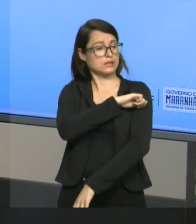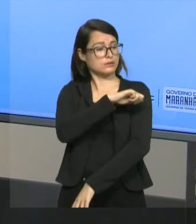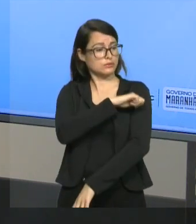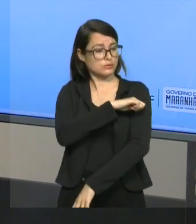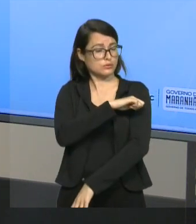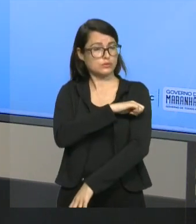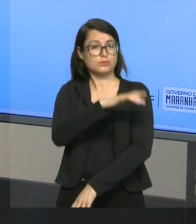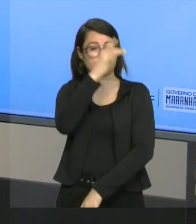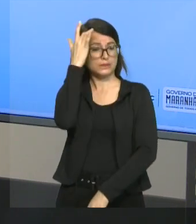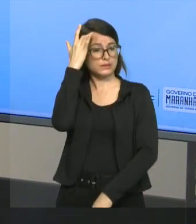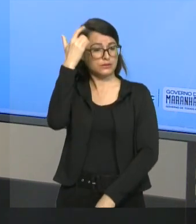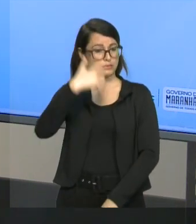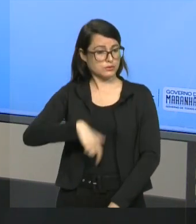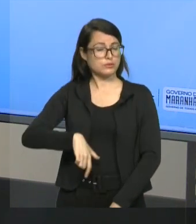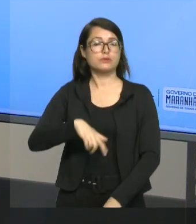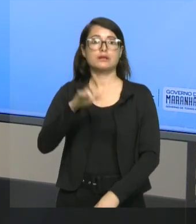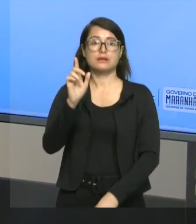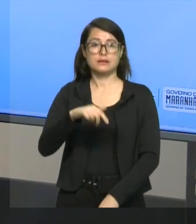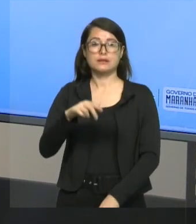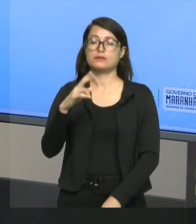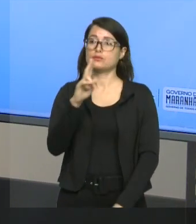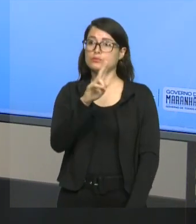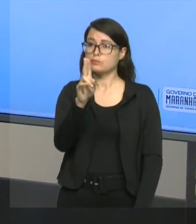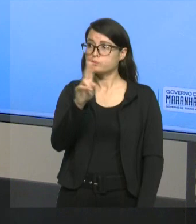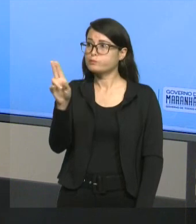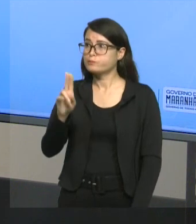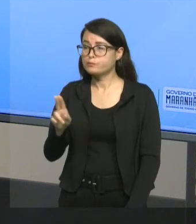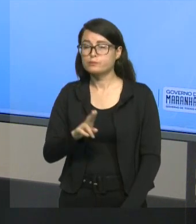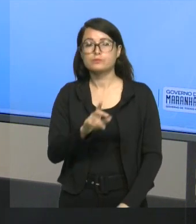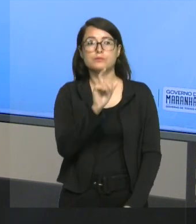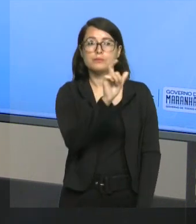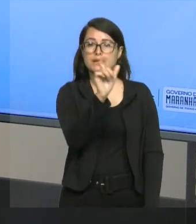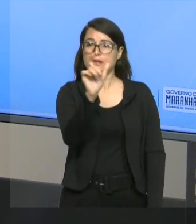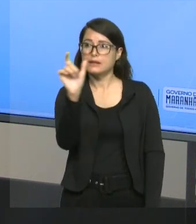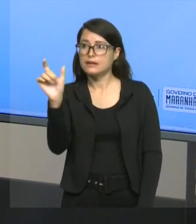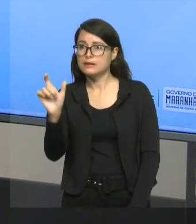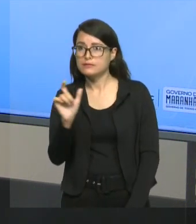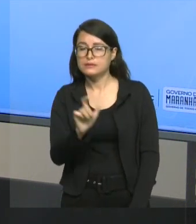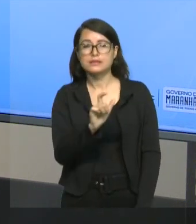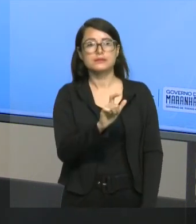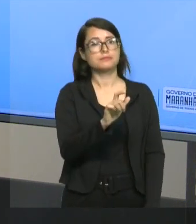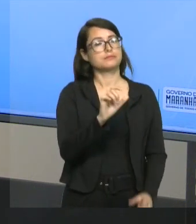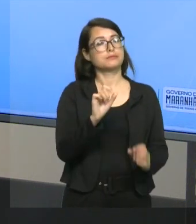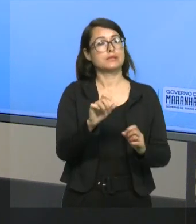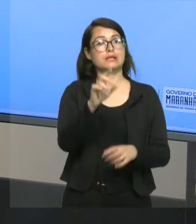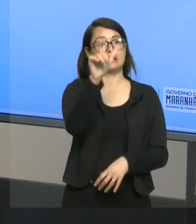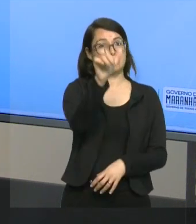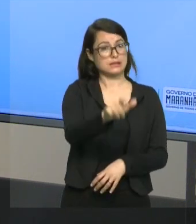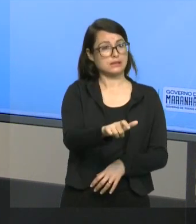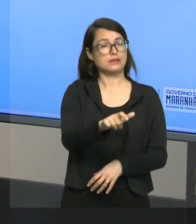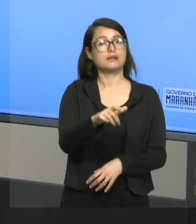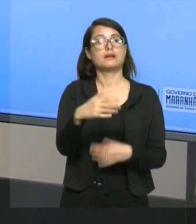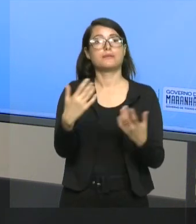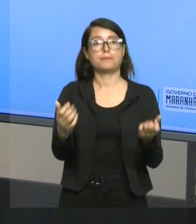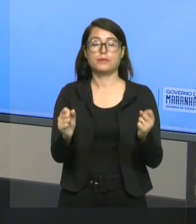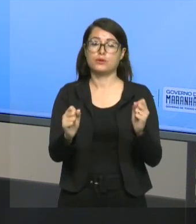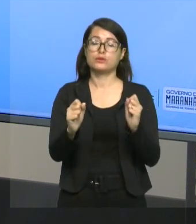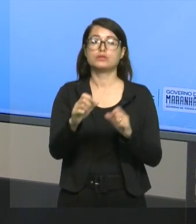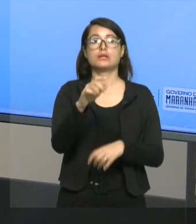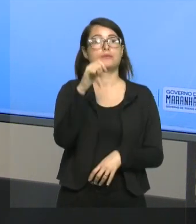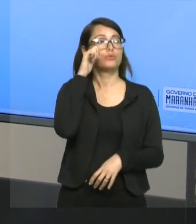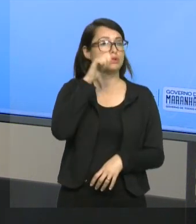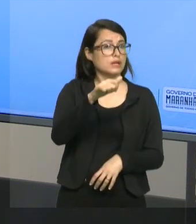aluno. Perceberam que como palavras podem nomear um único ser? Eu posso ser chamada de mulher,